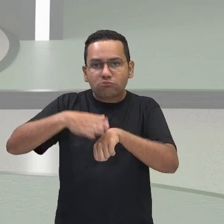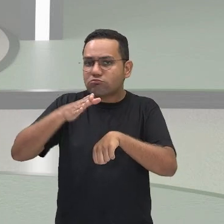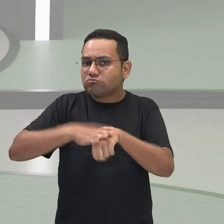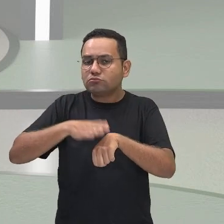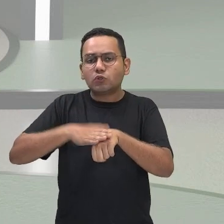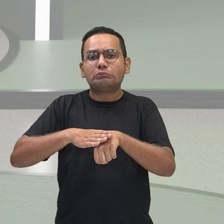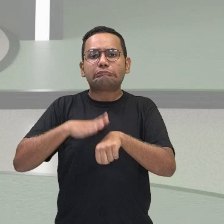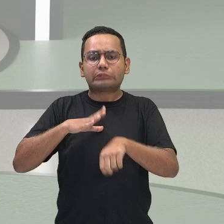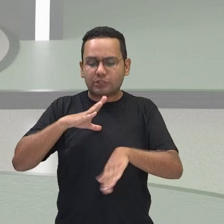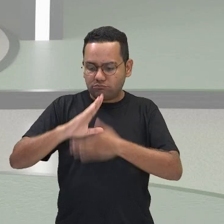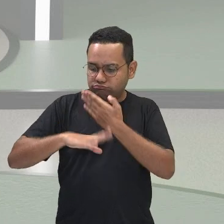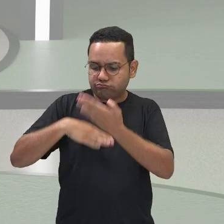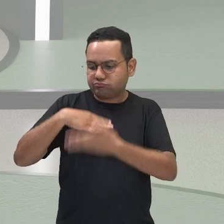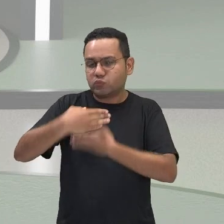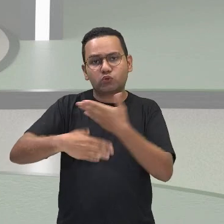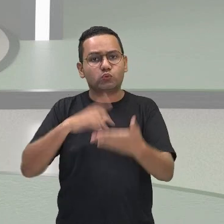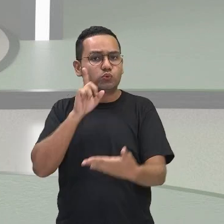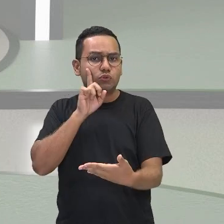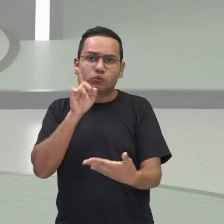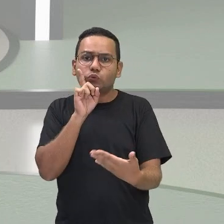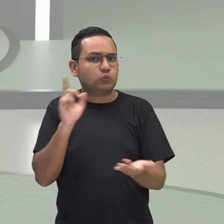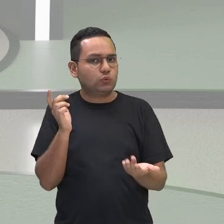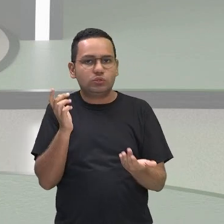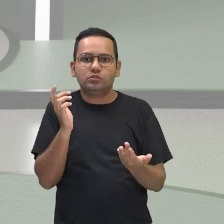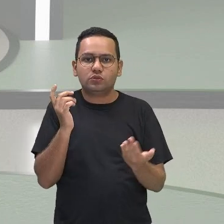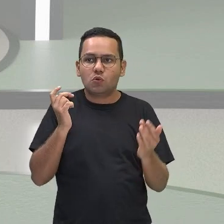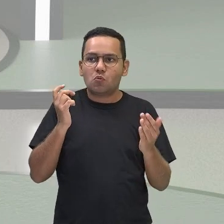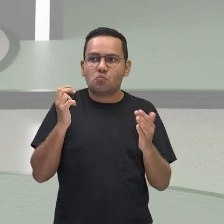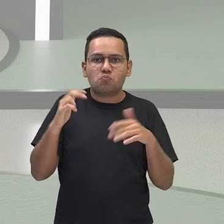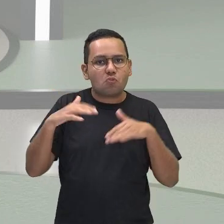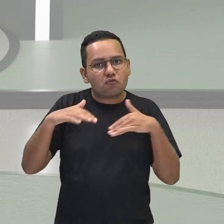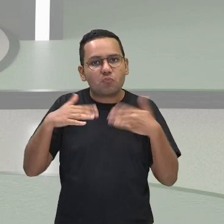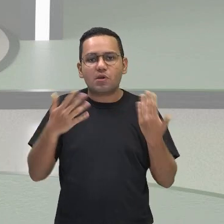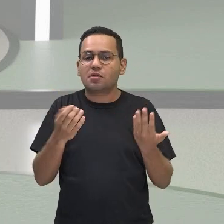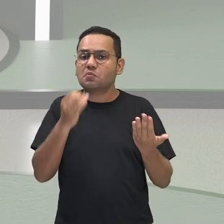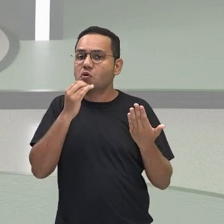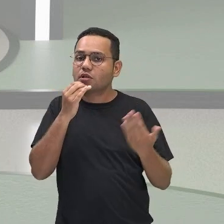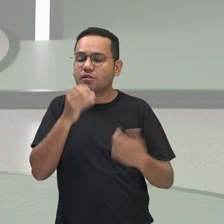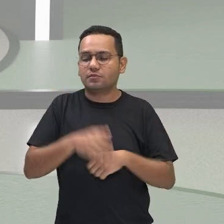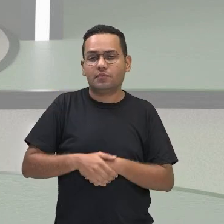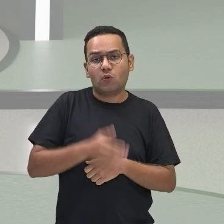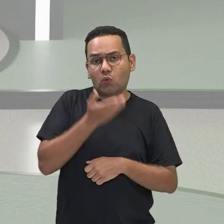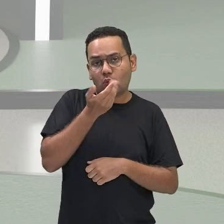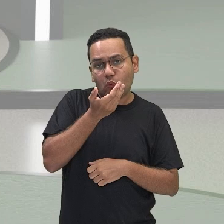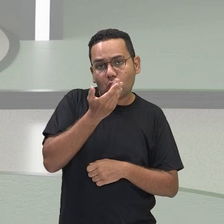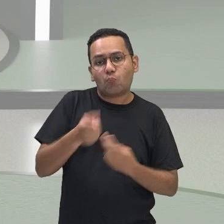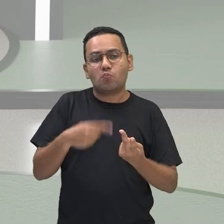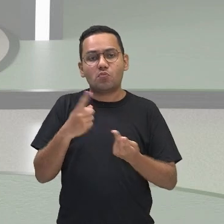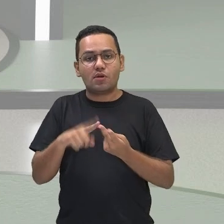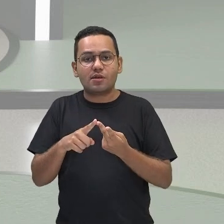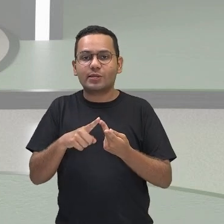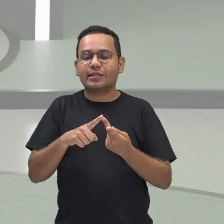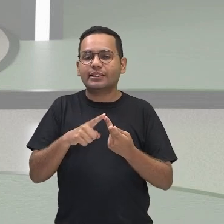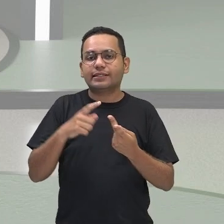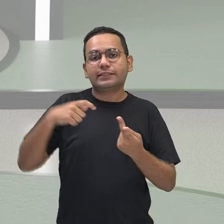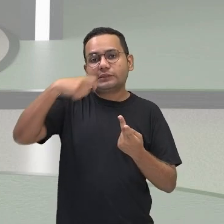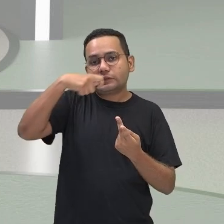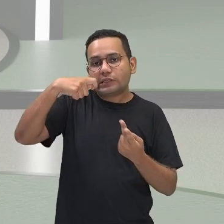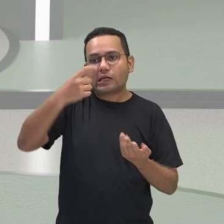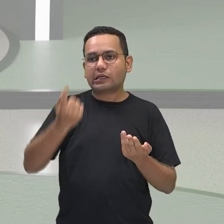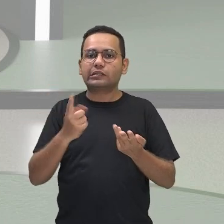as nossas atividades diárias, como comer, nos alimentar, escovar o